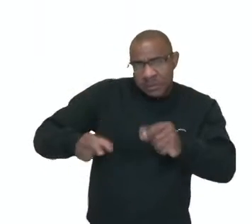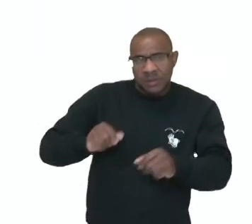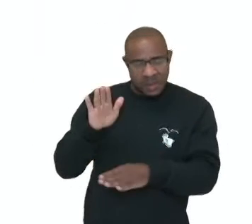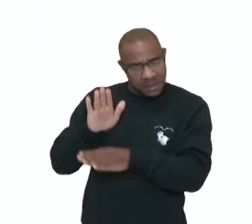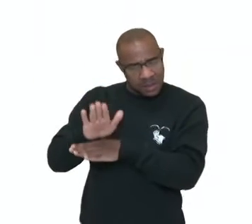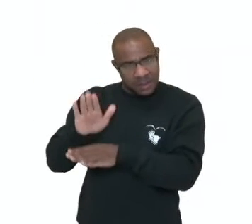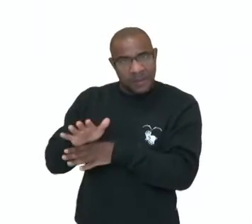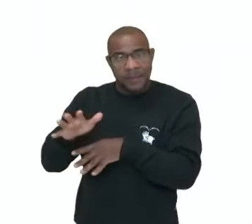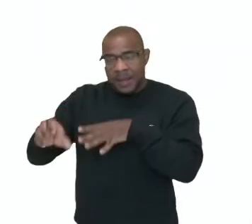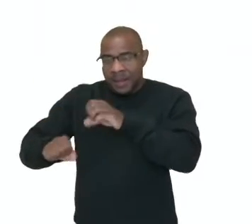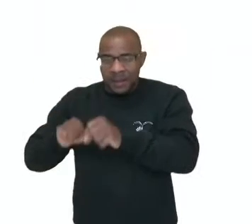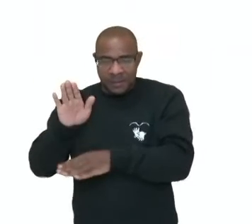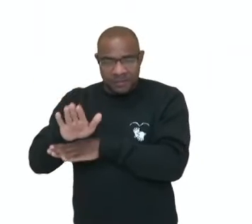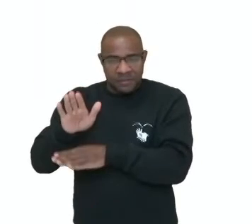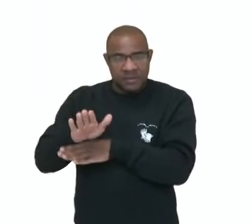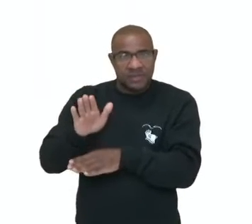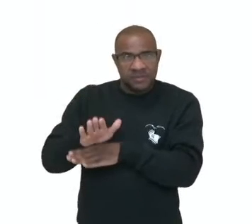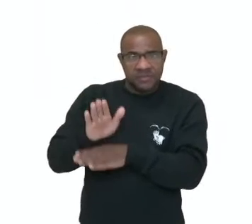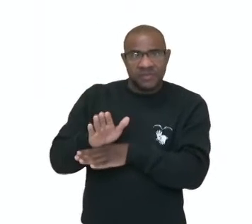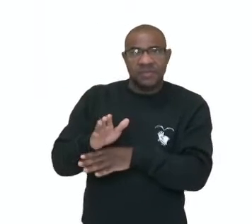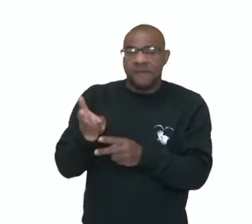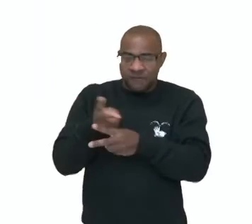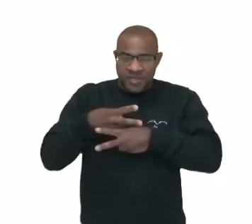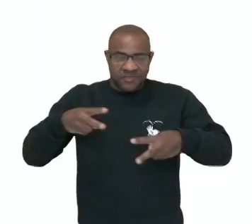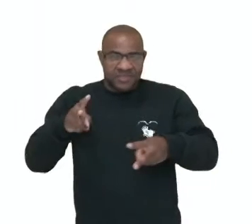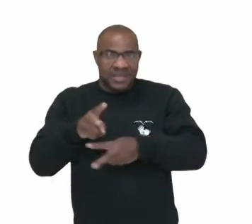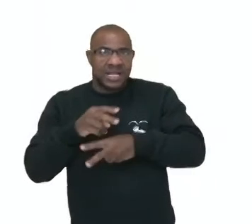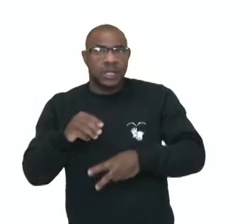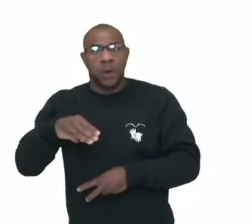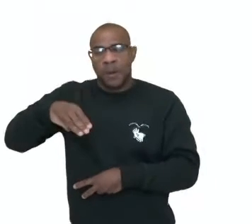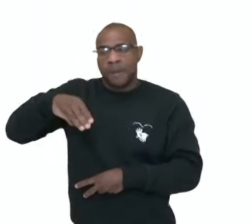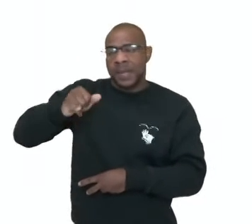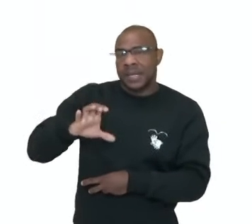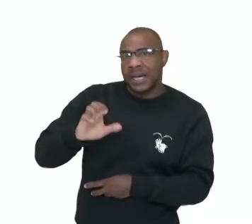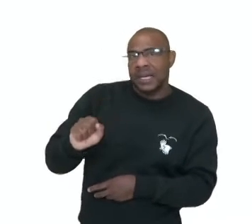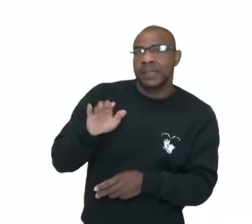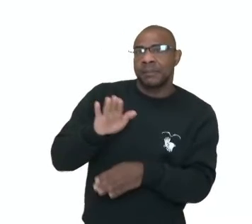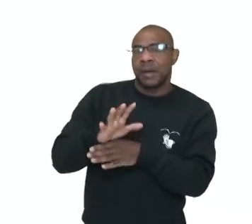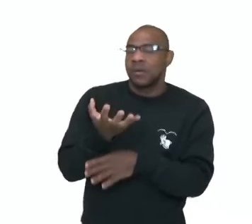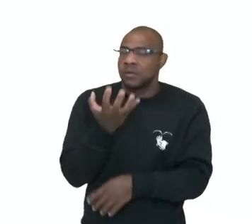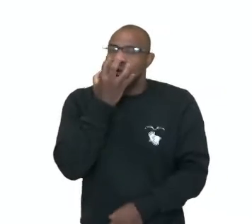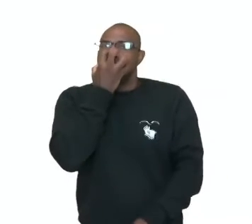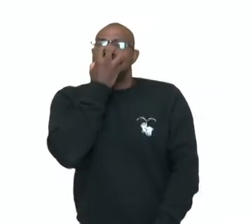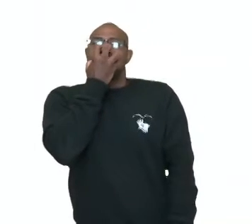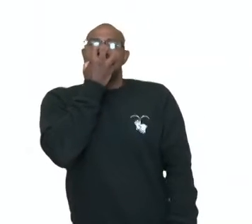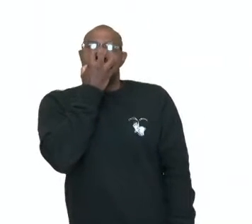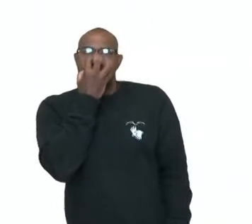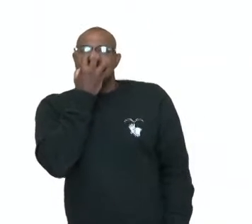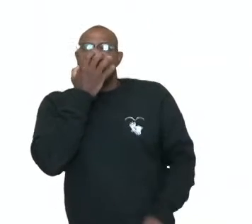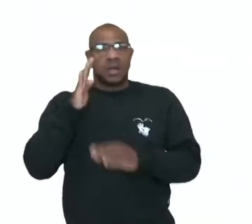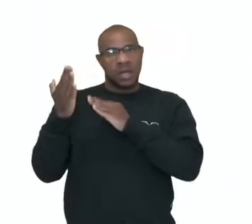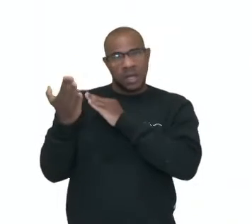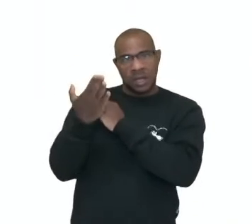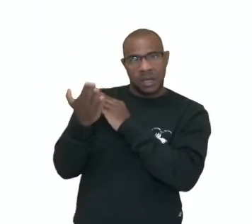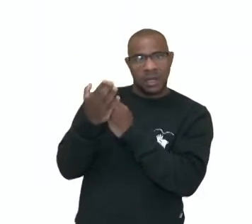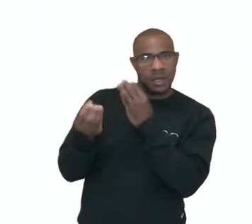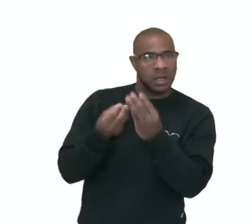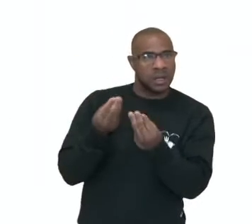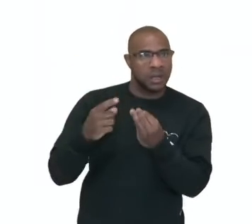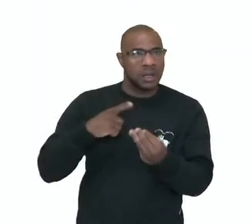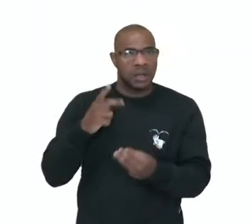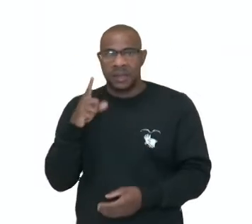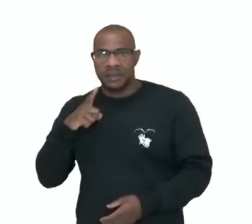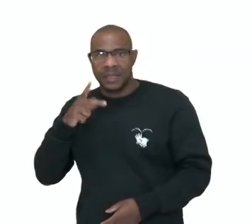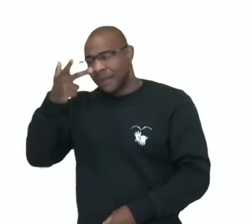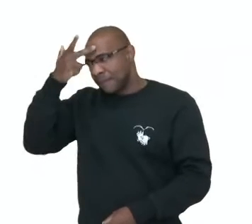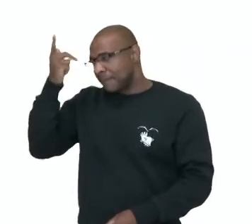da chamada ventilação mecânica, que é um sistema de suporte que ajuda a suprir a carência de oxigênio. Então aqui da imagem tem a maquininha ali que mantém a